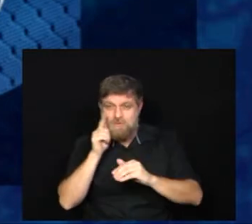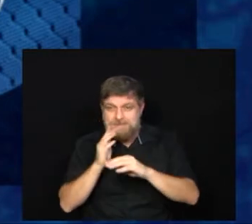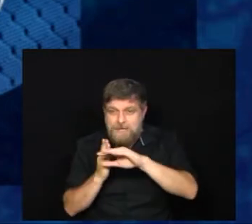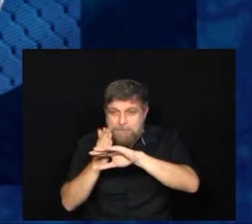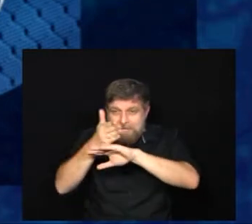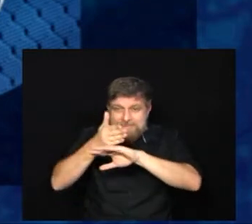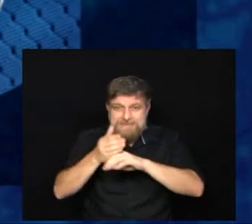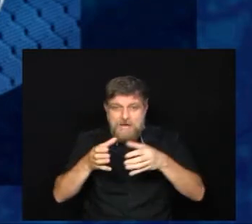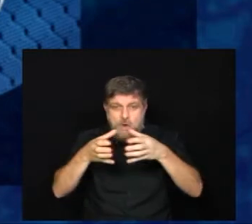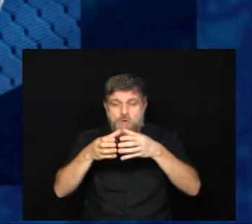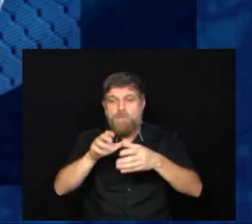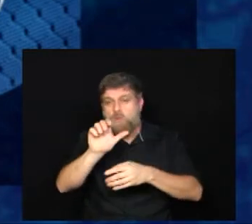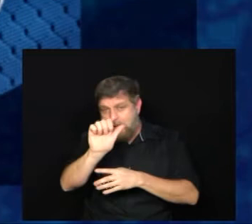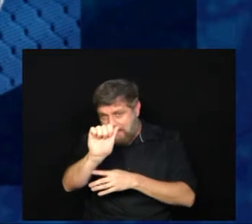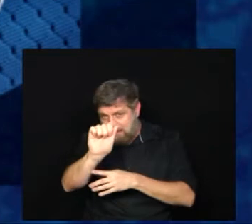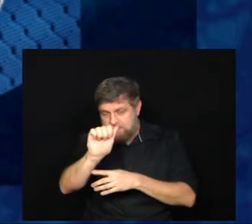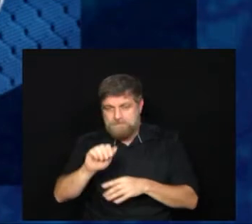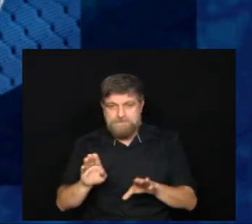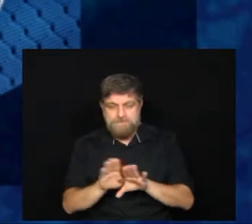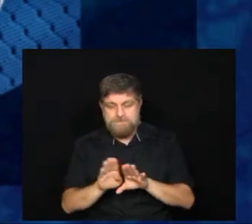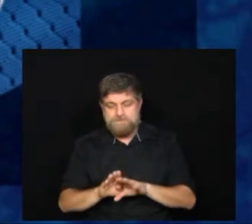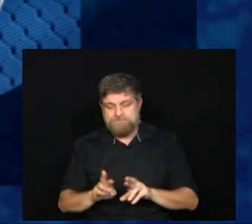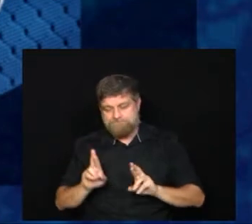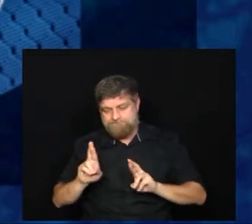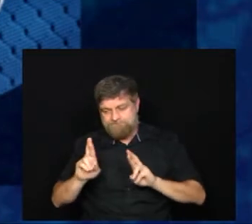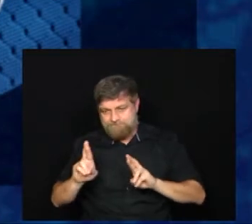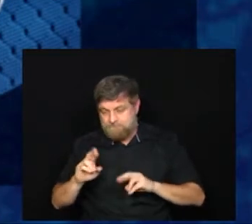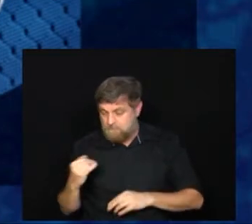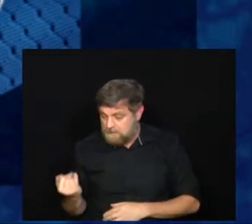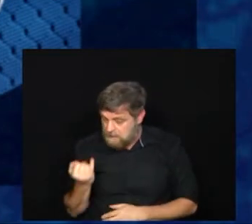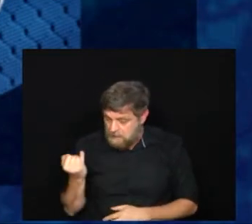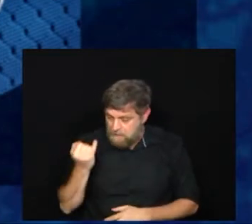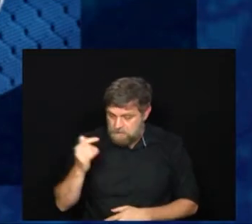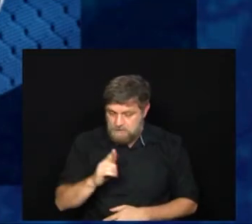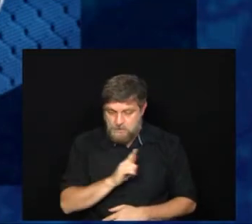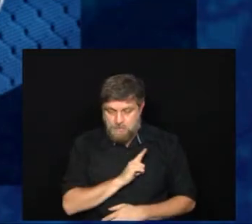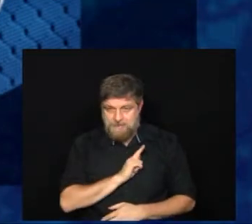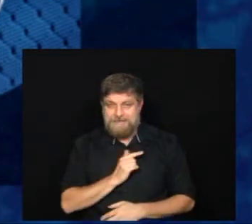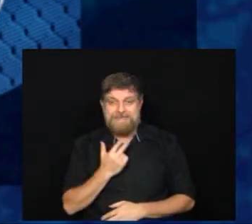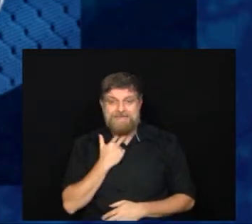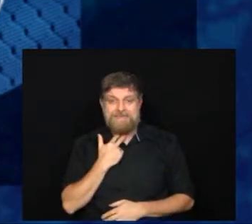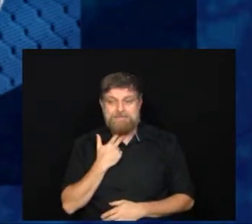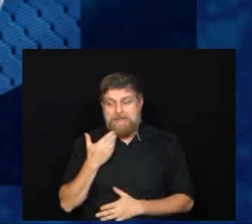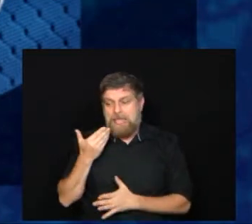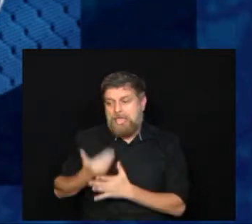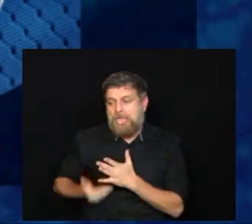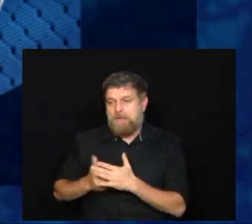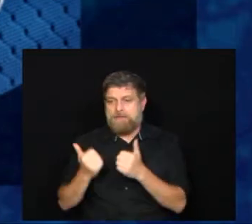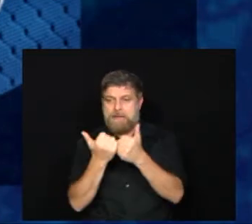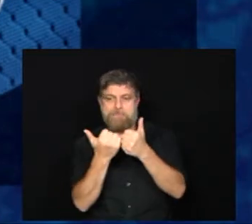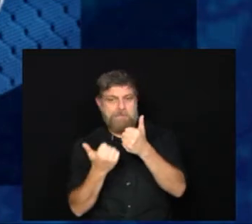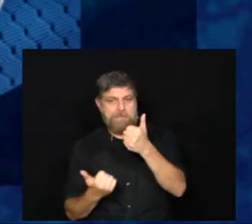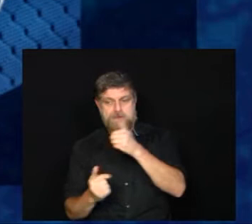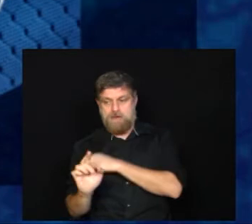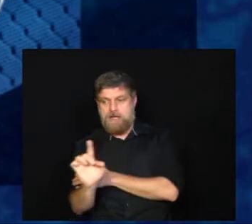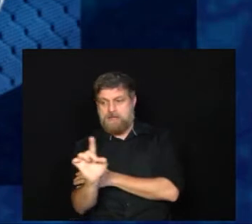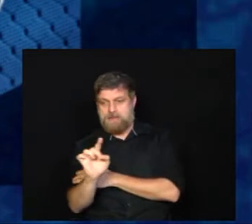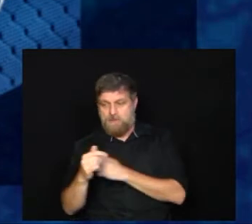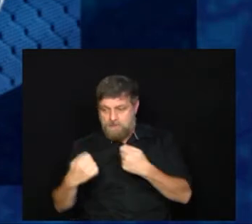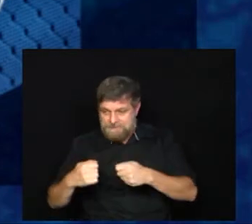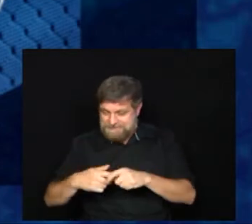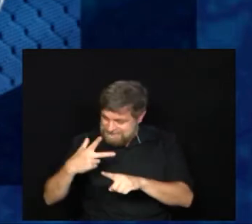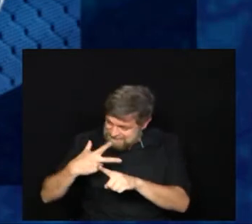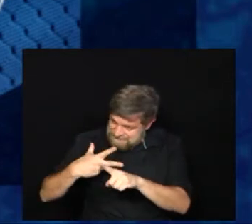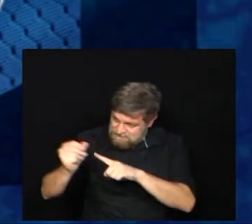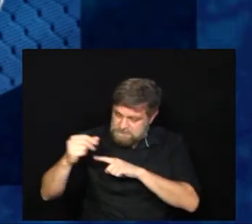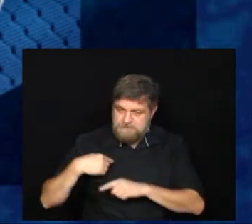à primeira divisão do futebol brasileiro. Então, é de suma importância o Guarani não desgarrar deste pelotão. Então, precisa da